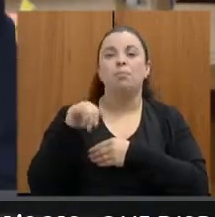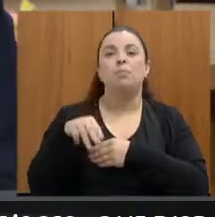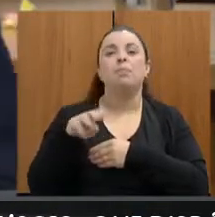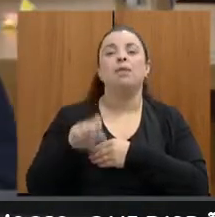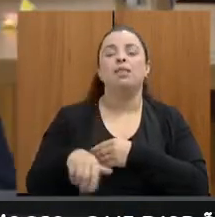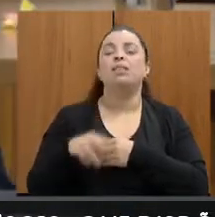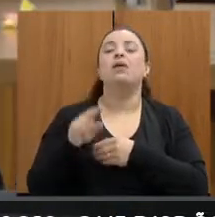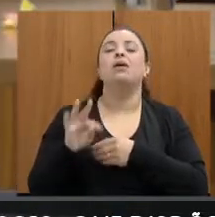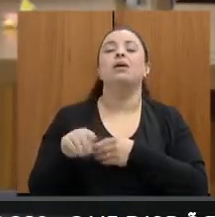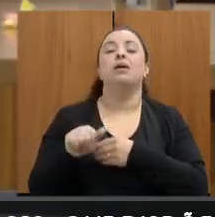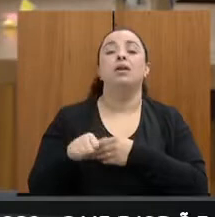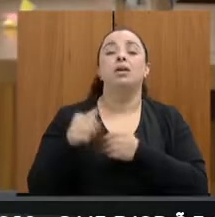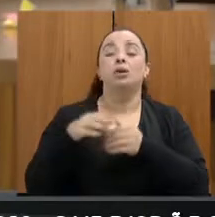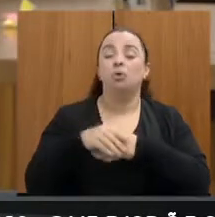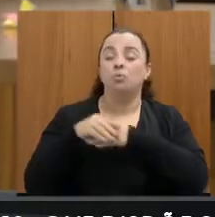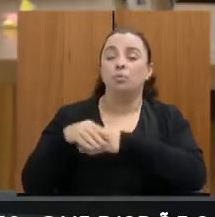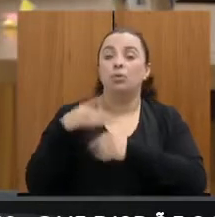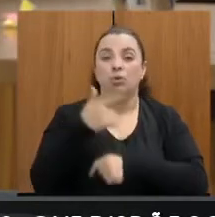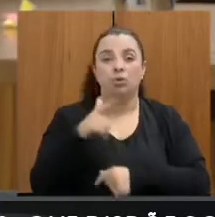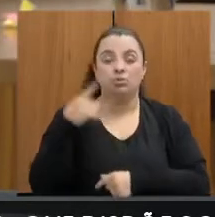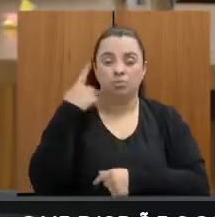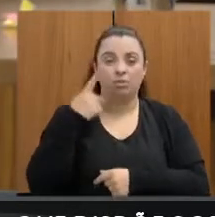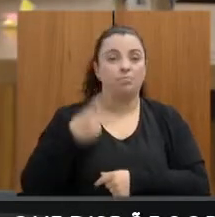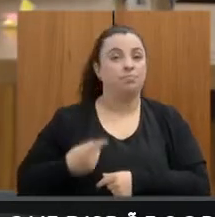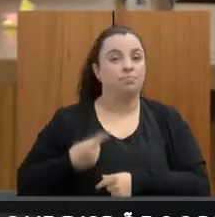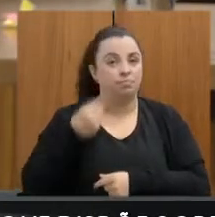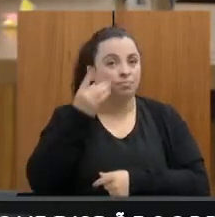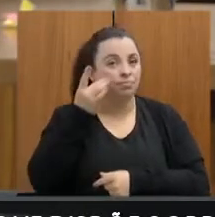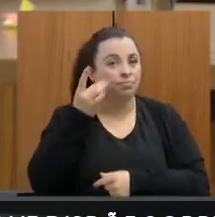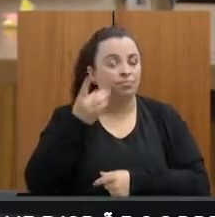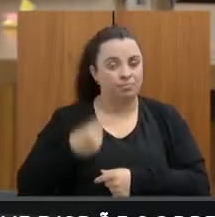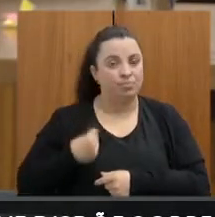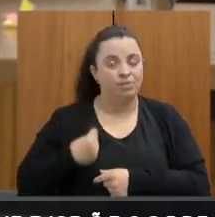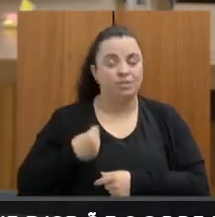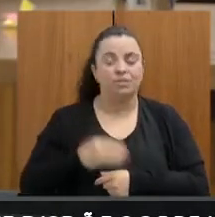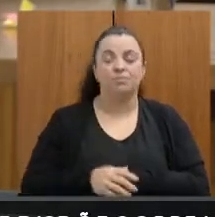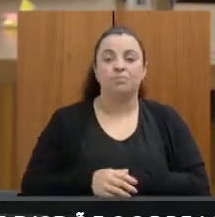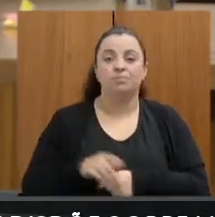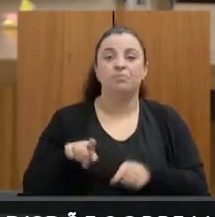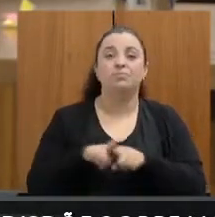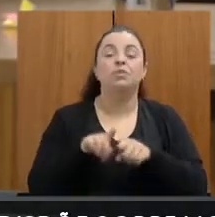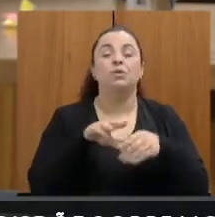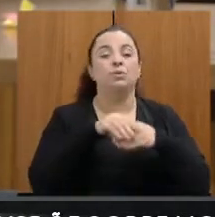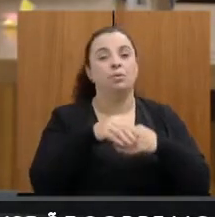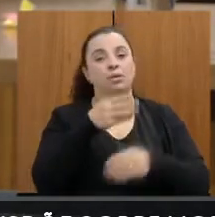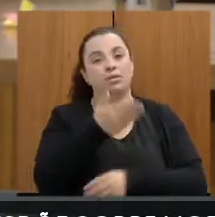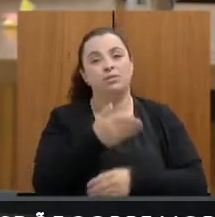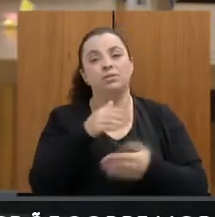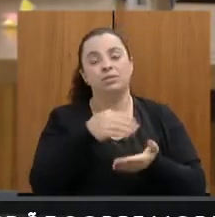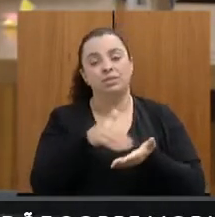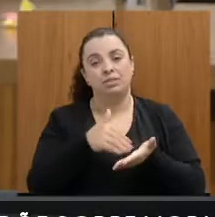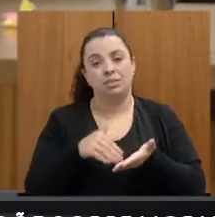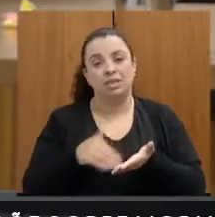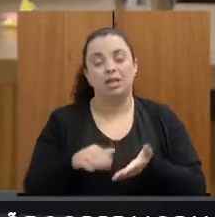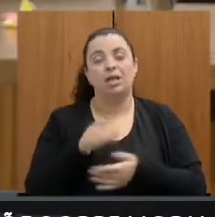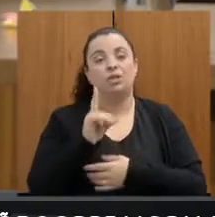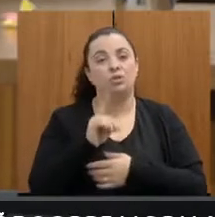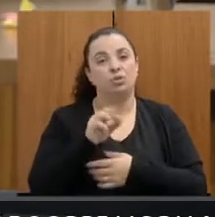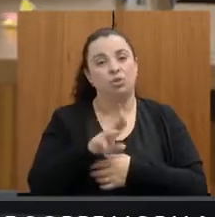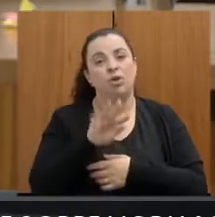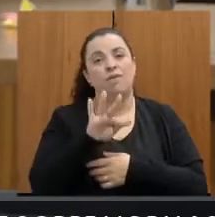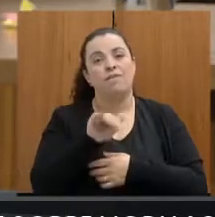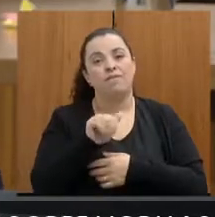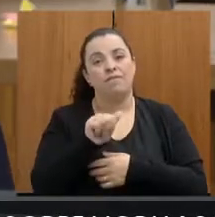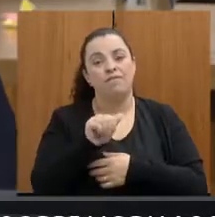demais parlamentares presentes complementar nosso secretário de Estado da Saúde do Fábio